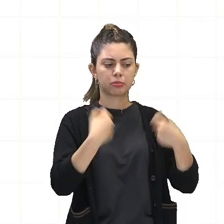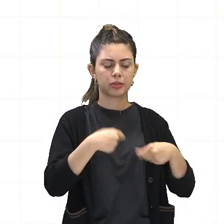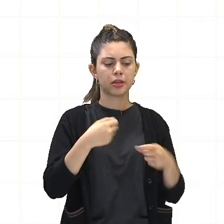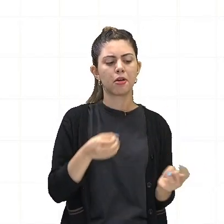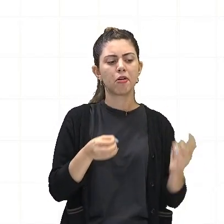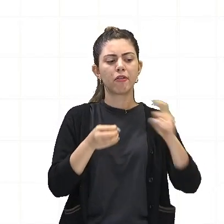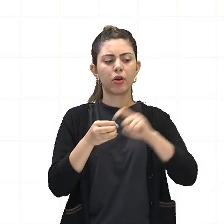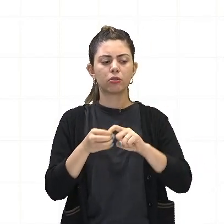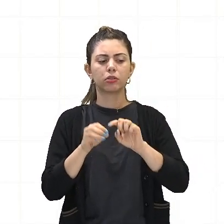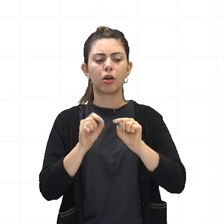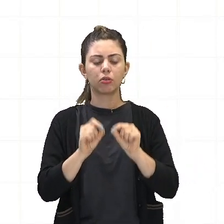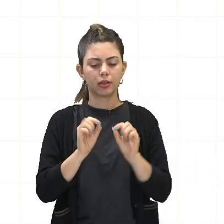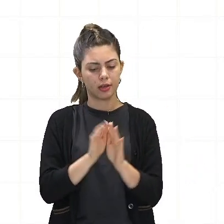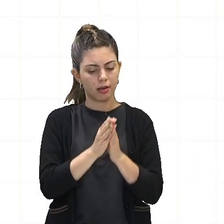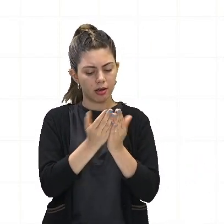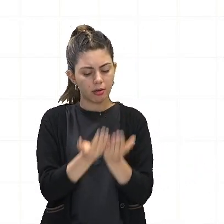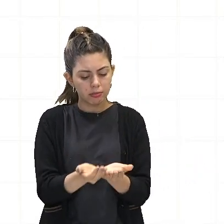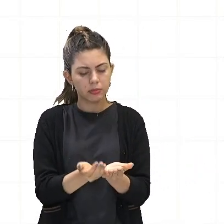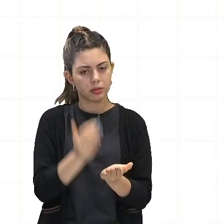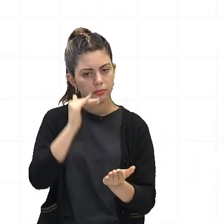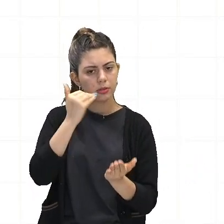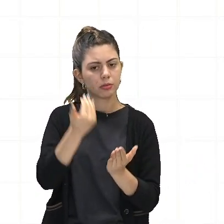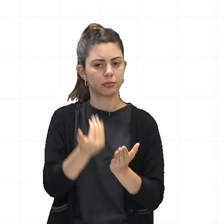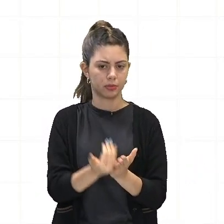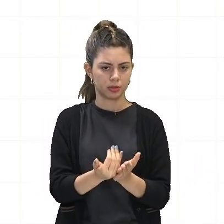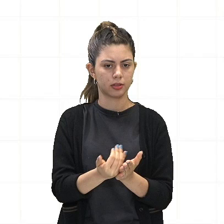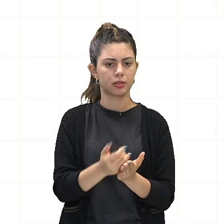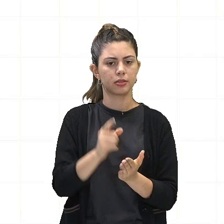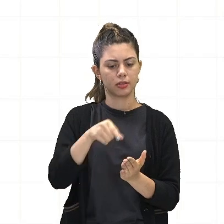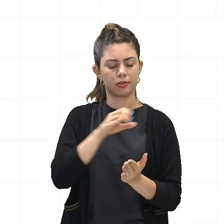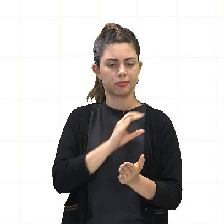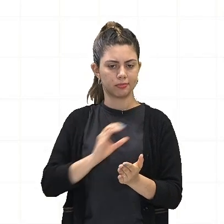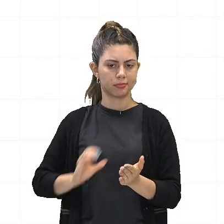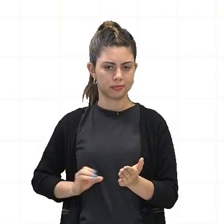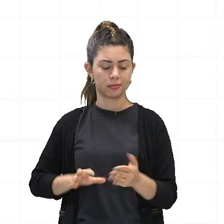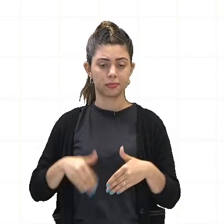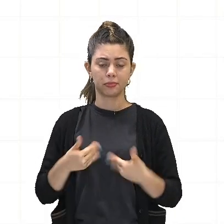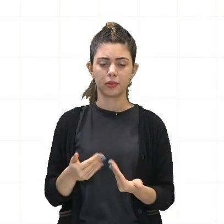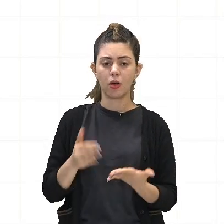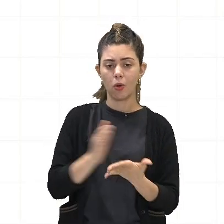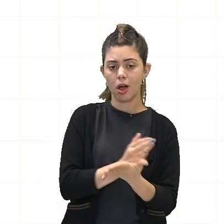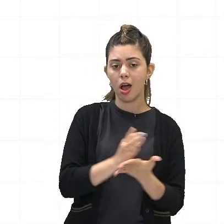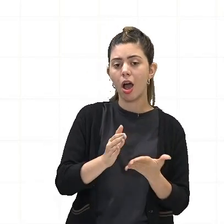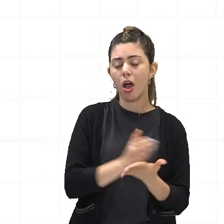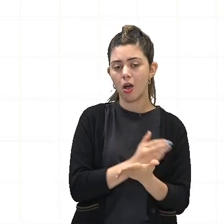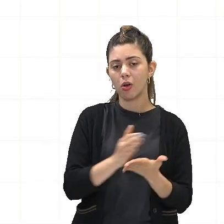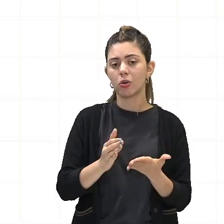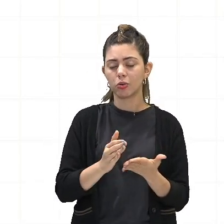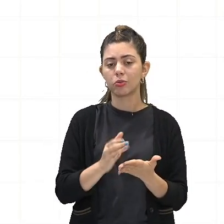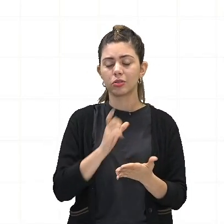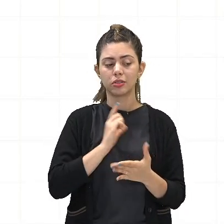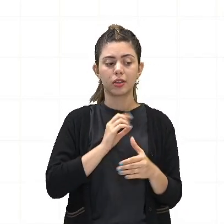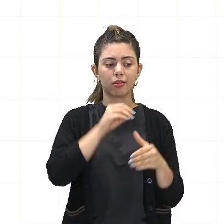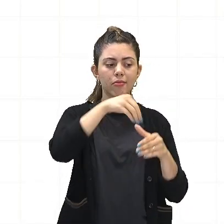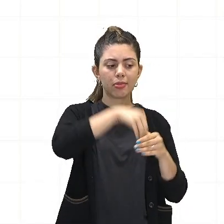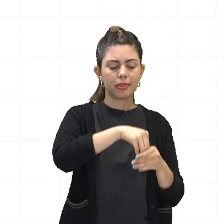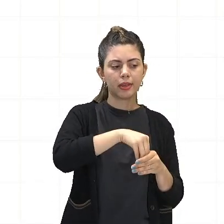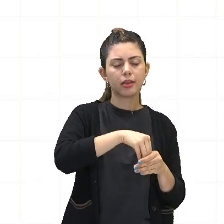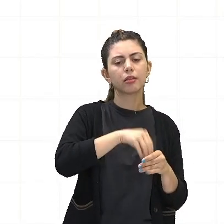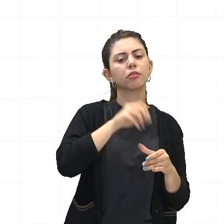Igreja desempenharam um papel significativo na busca por moralizar as